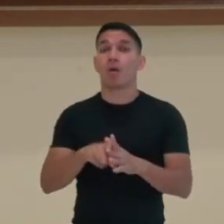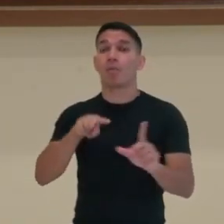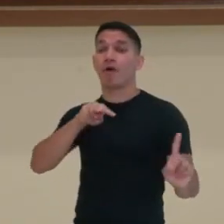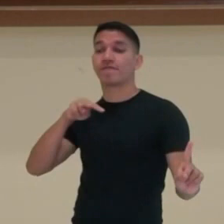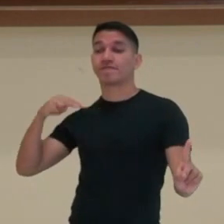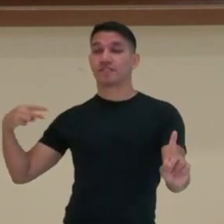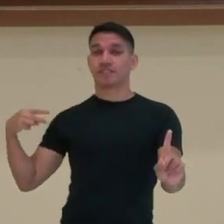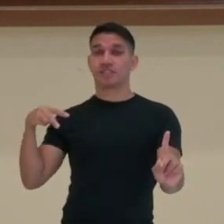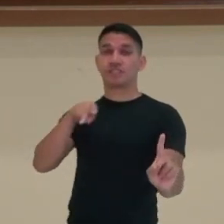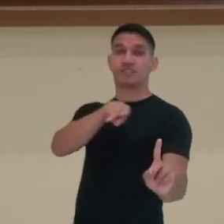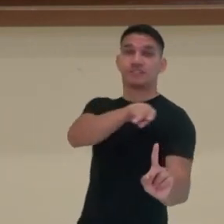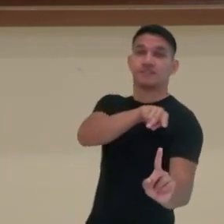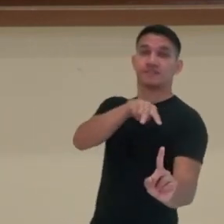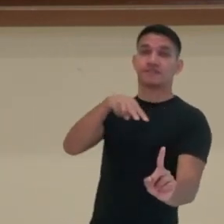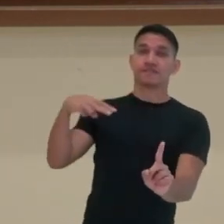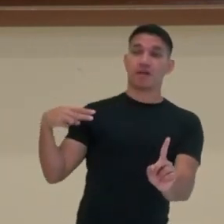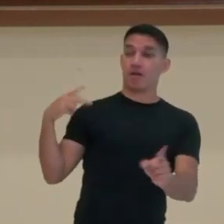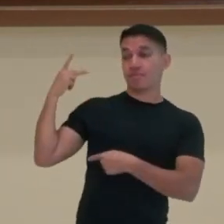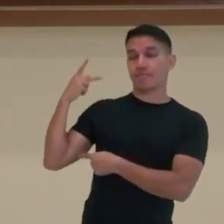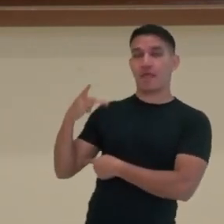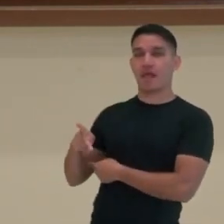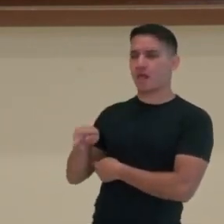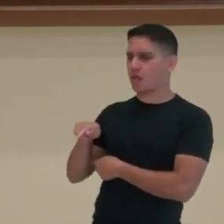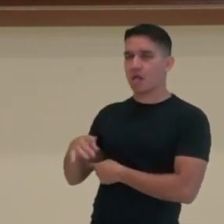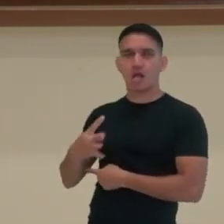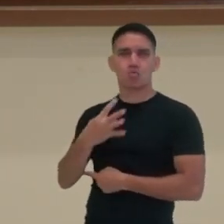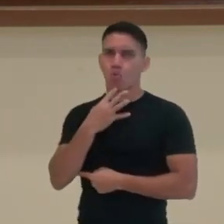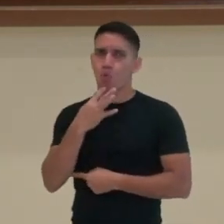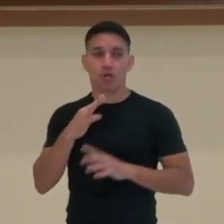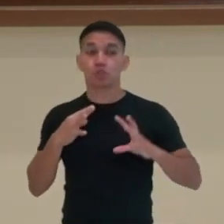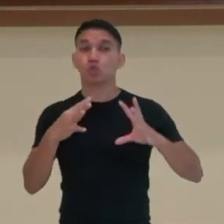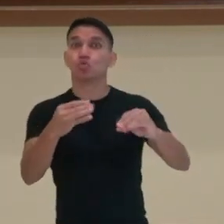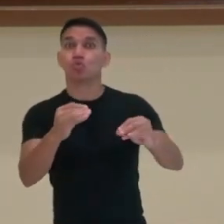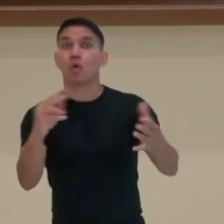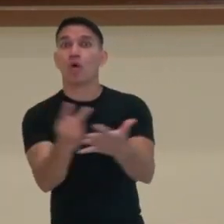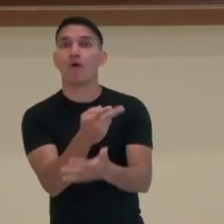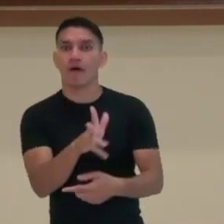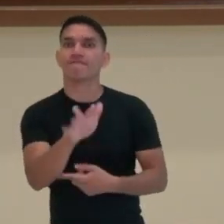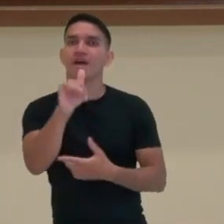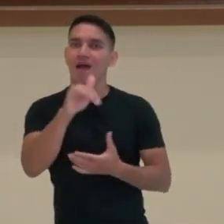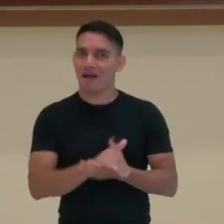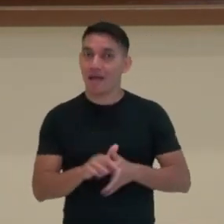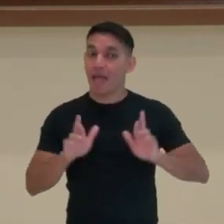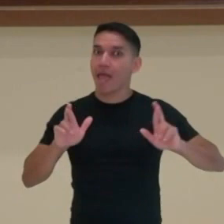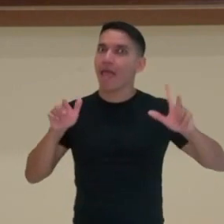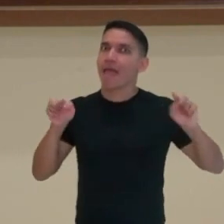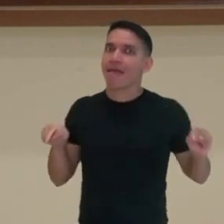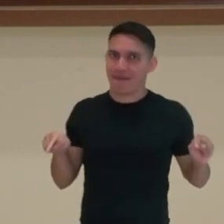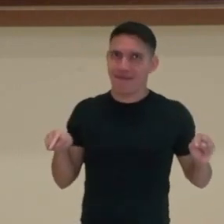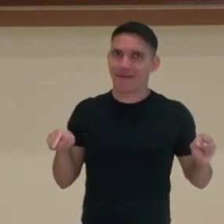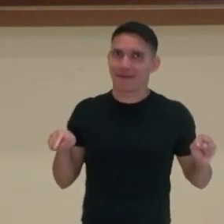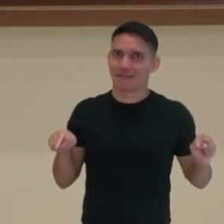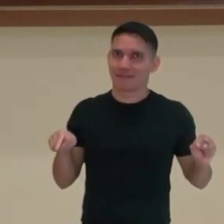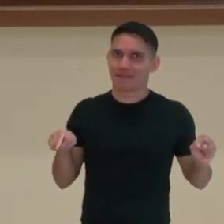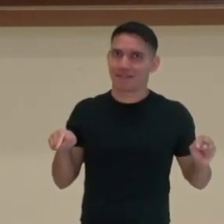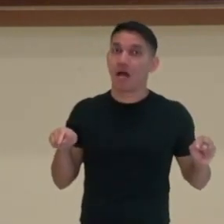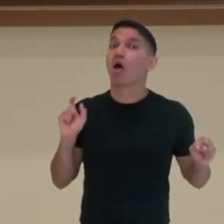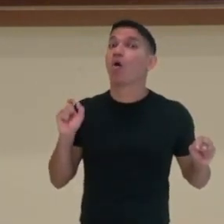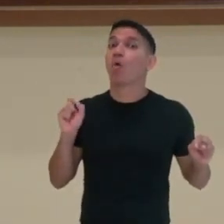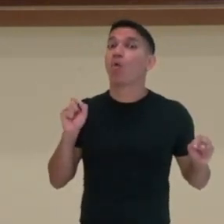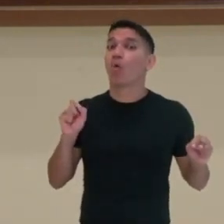vista. Necessariamente ele não conhece tudo o que vai acontecer. Essa é a grande diferença entre o